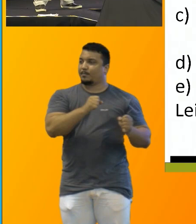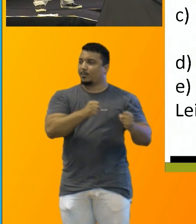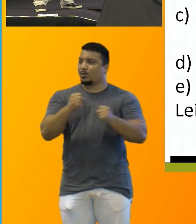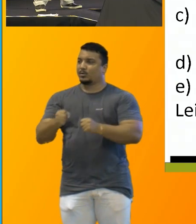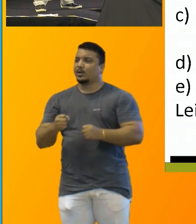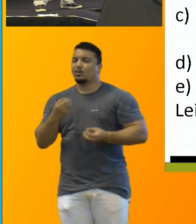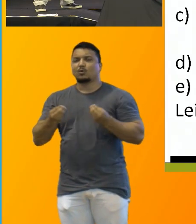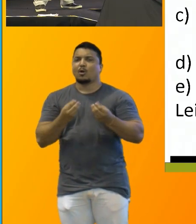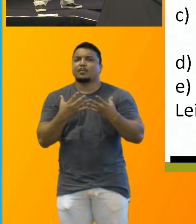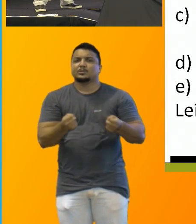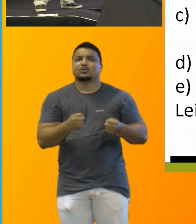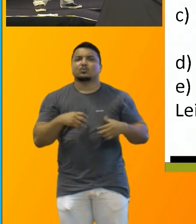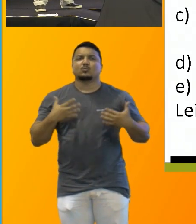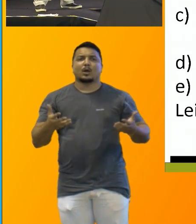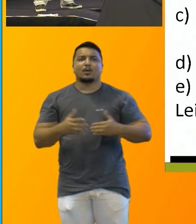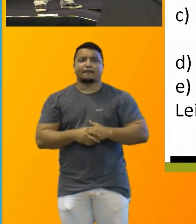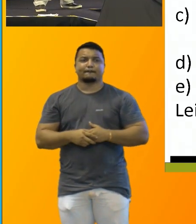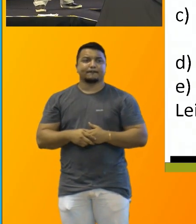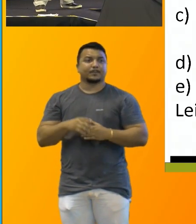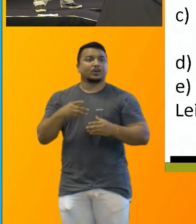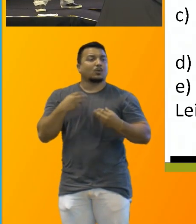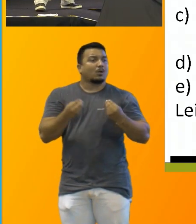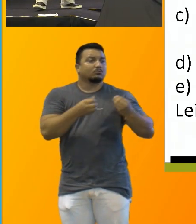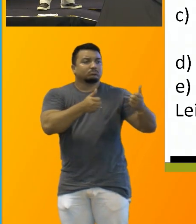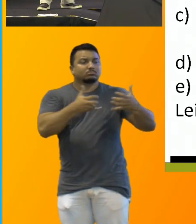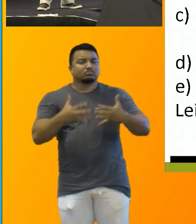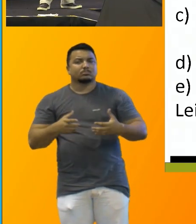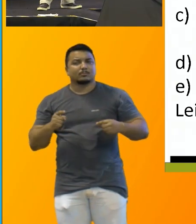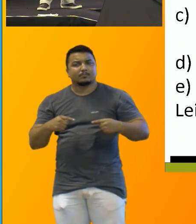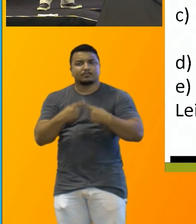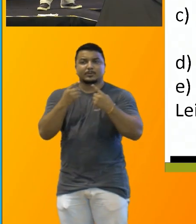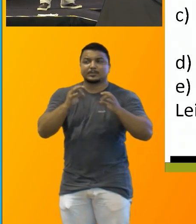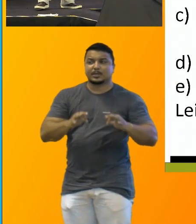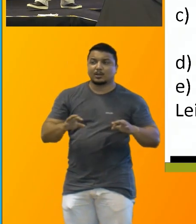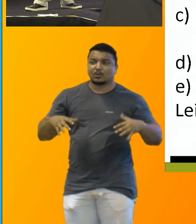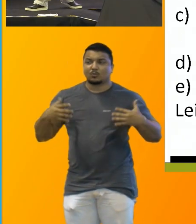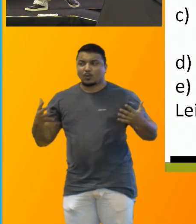eles enxergaram? Ou qual foi a justificativa